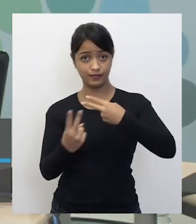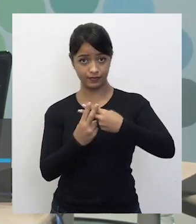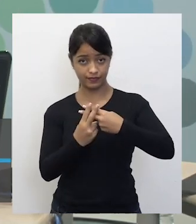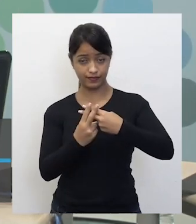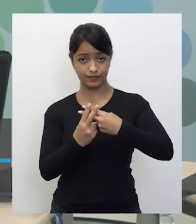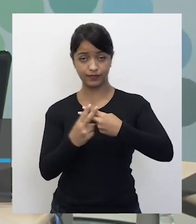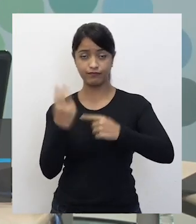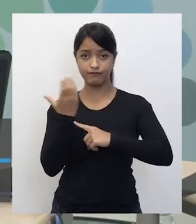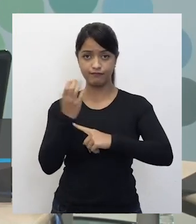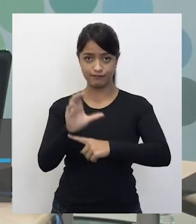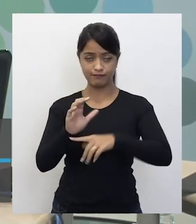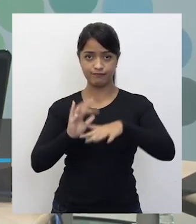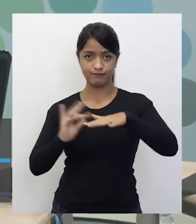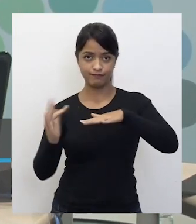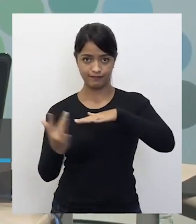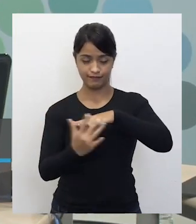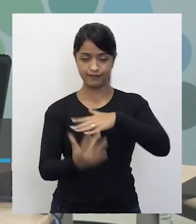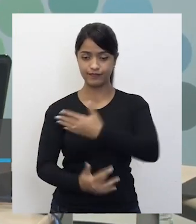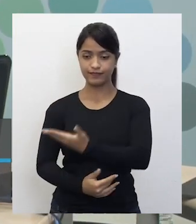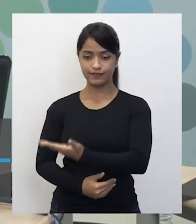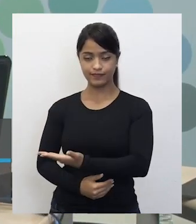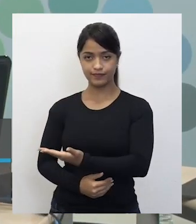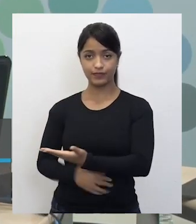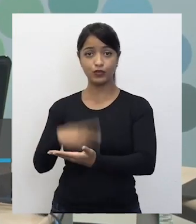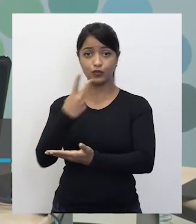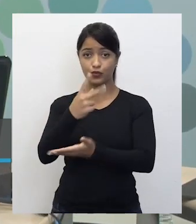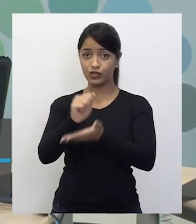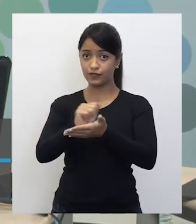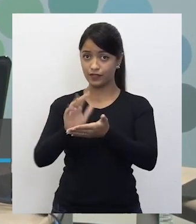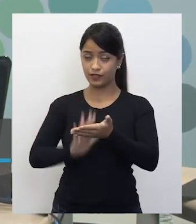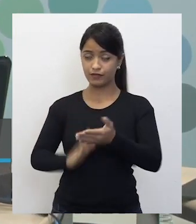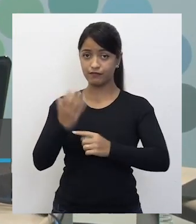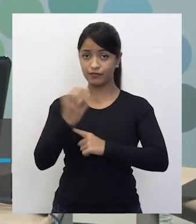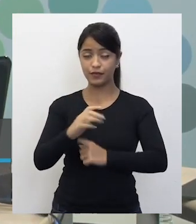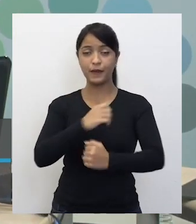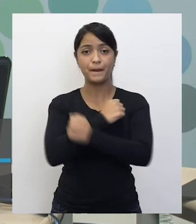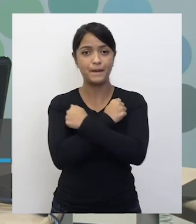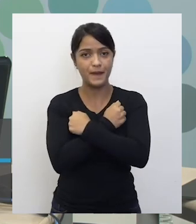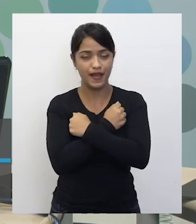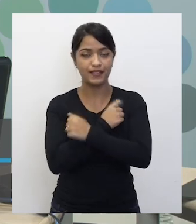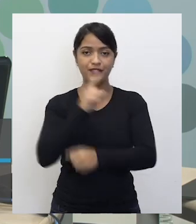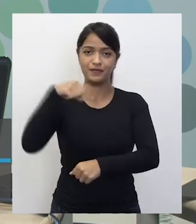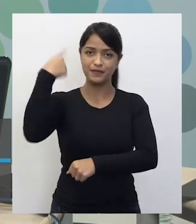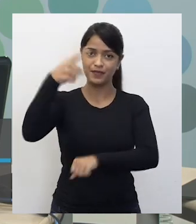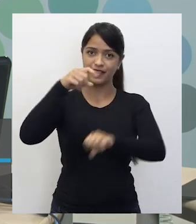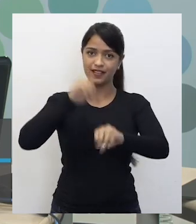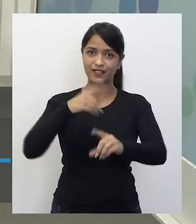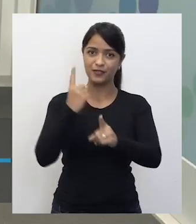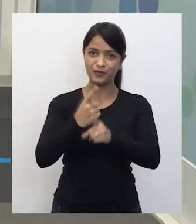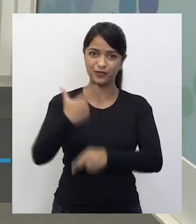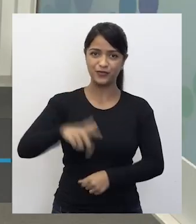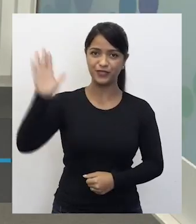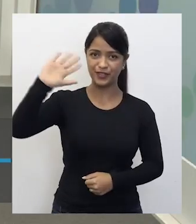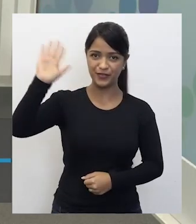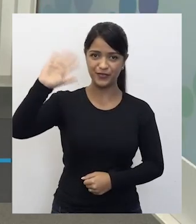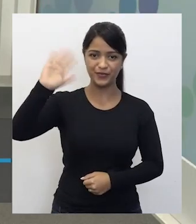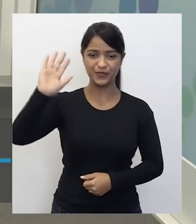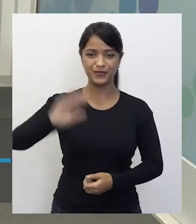e eu no CMSP, né, para vocês postarem as atividades de vocês. Um grande abraço e até a nossa próxima aula. Tchau, tchau!